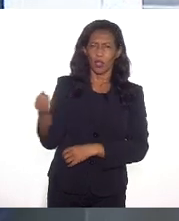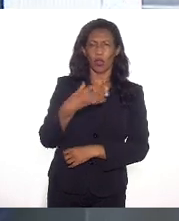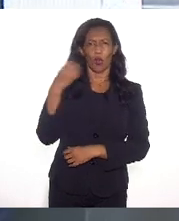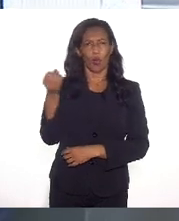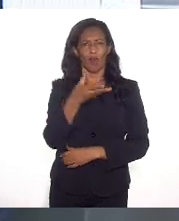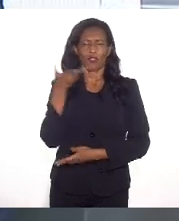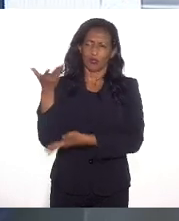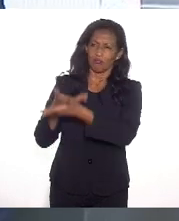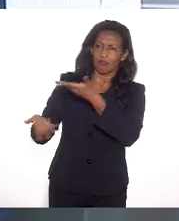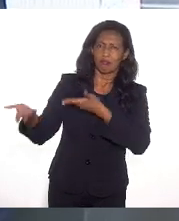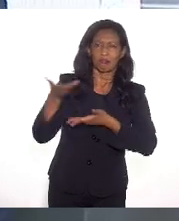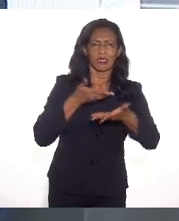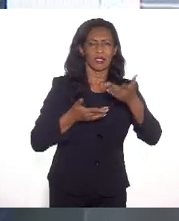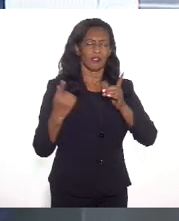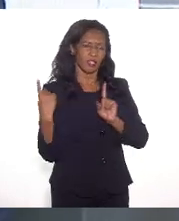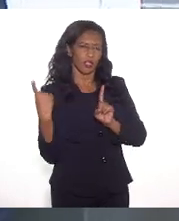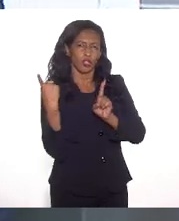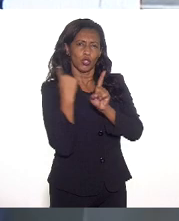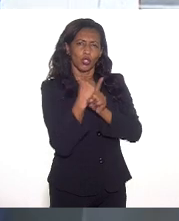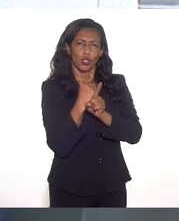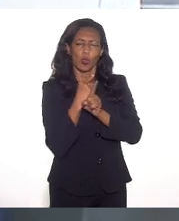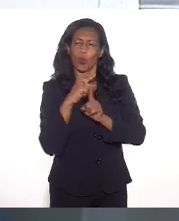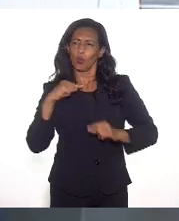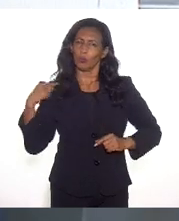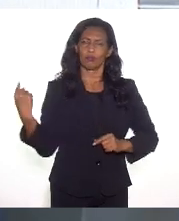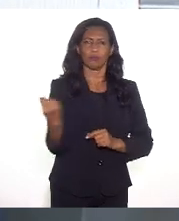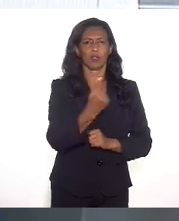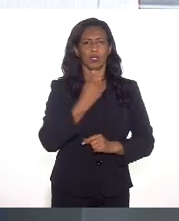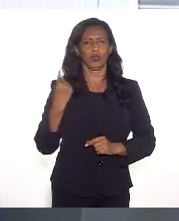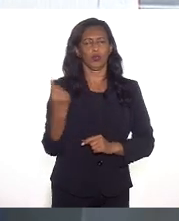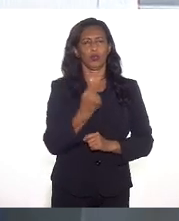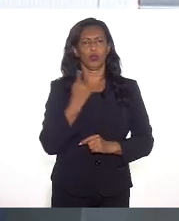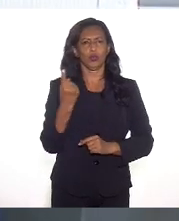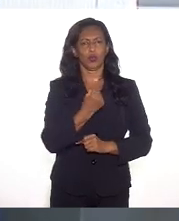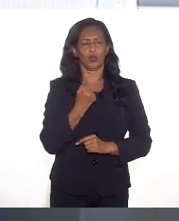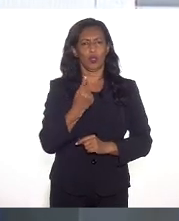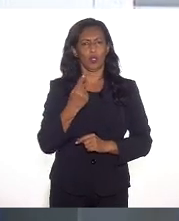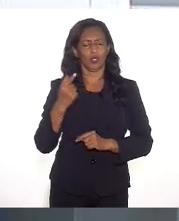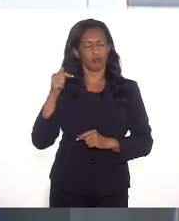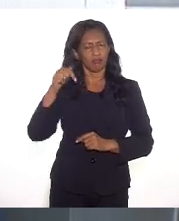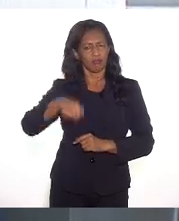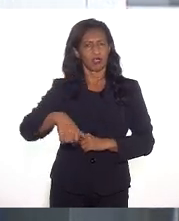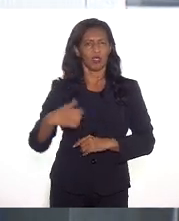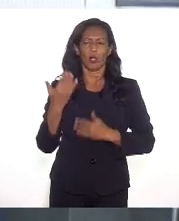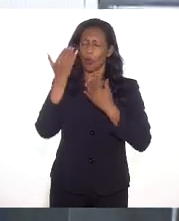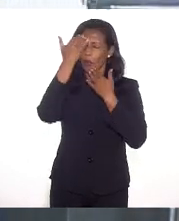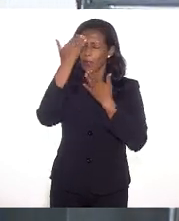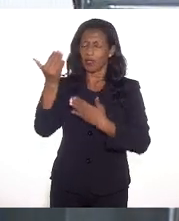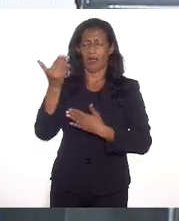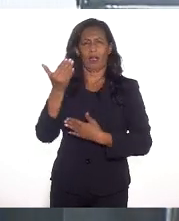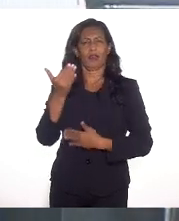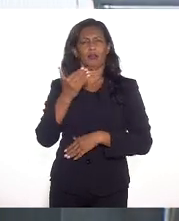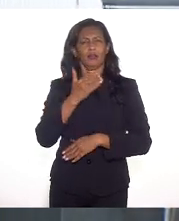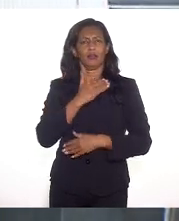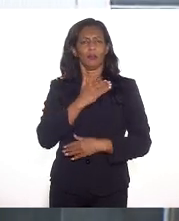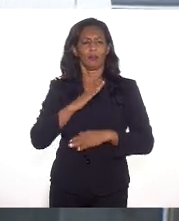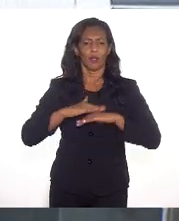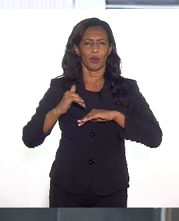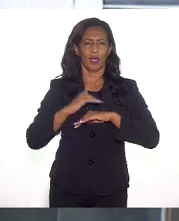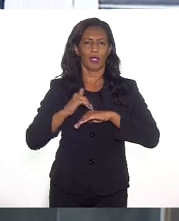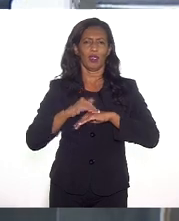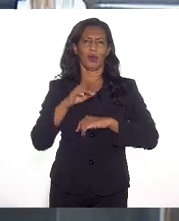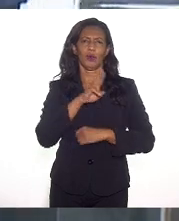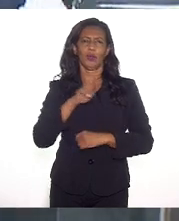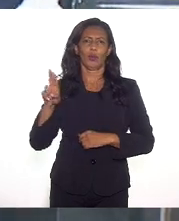de encontro aos anseios de todos nós fluminenses e aqueles que amamos da nossa cidade. Obrigado pelo carinho, em nome do Carnaval.